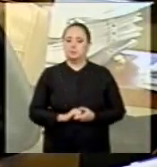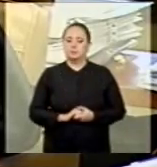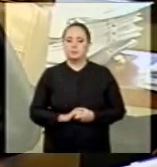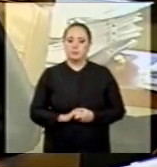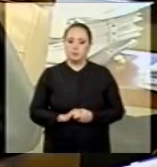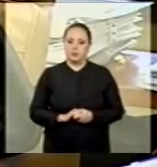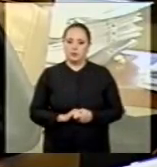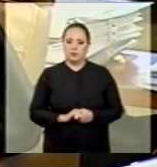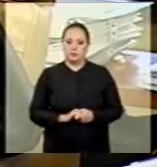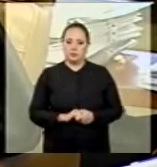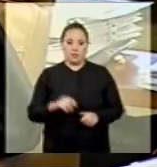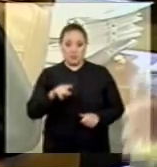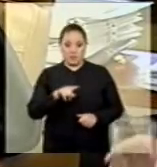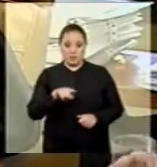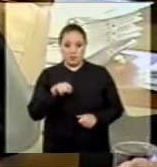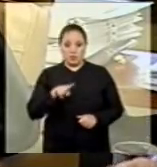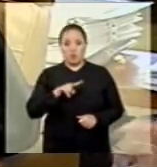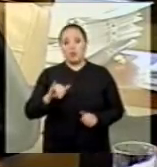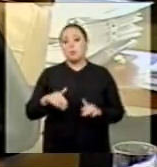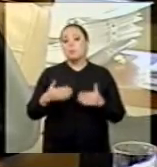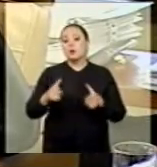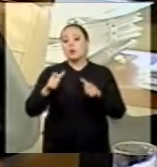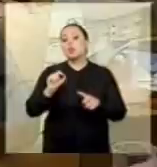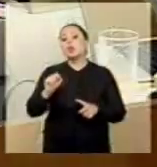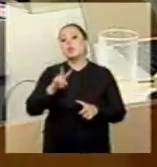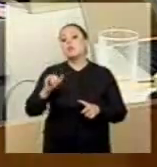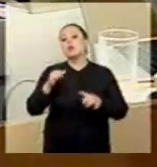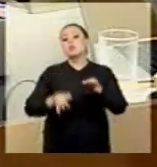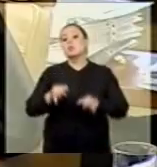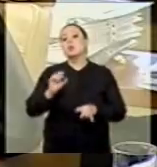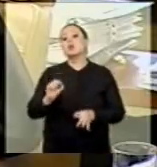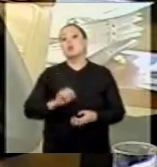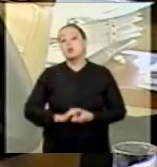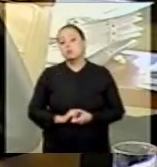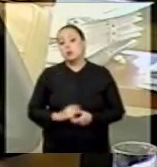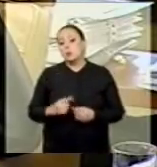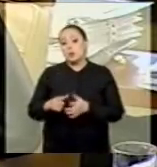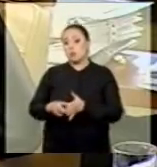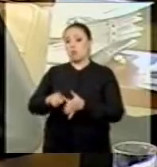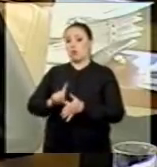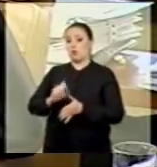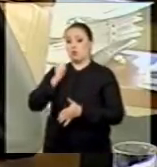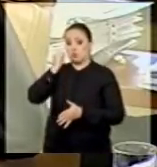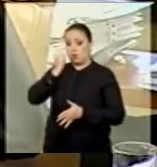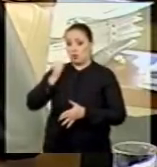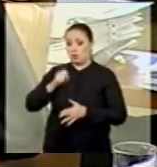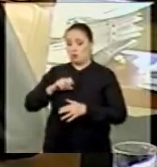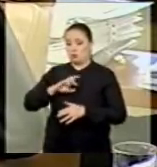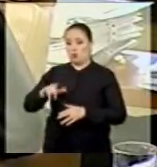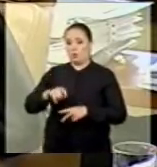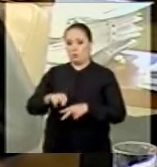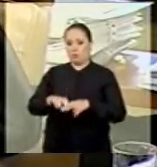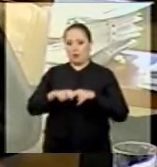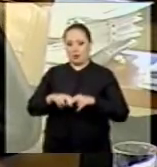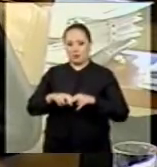este caso baixaria para qual instância? Porque é anterior ao mandato de senador, não é em função do mandato de senador.